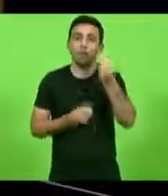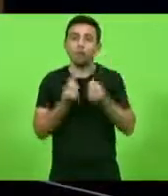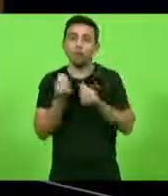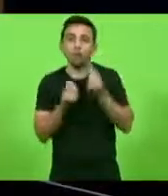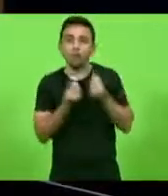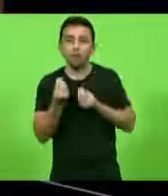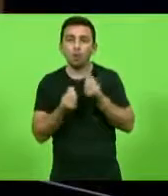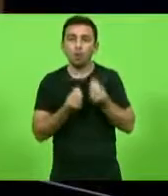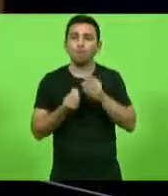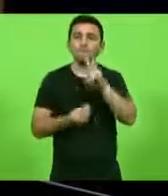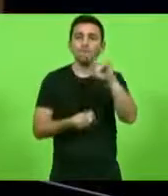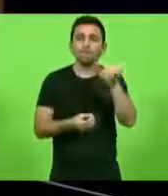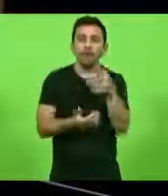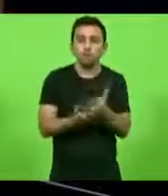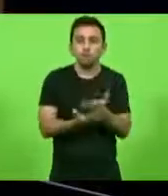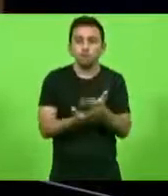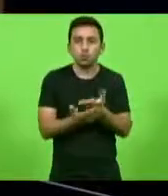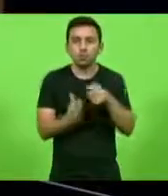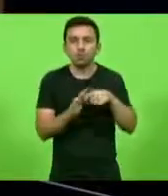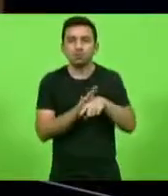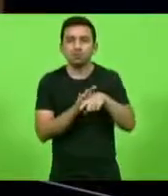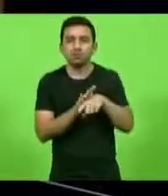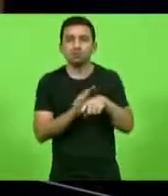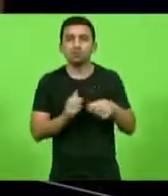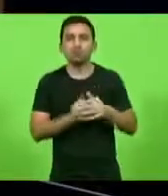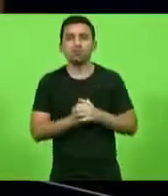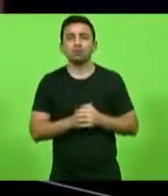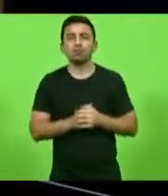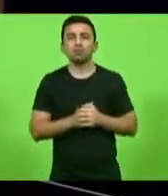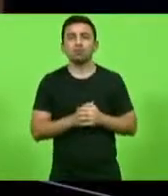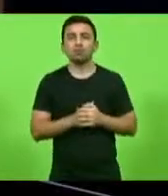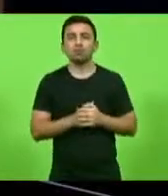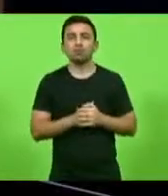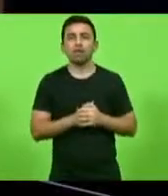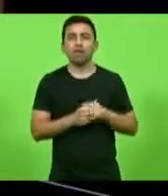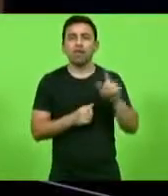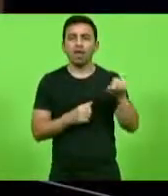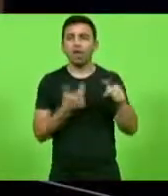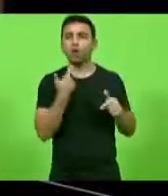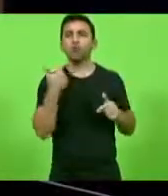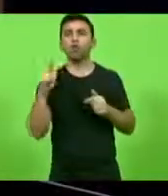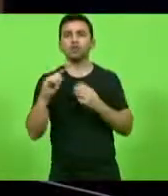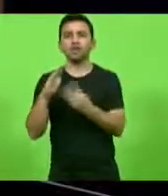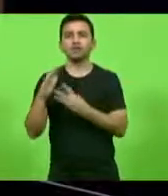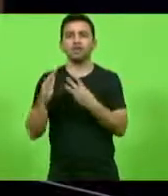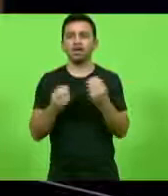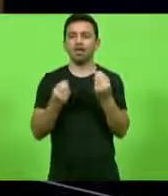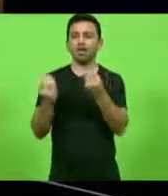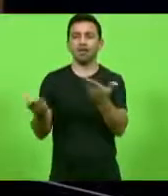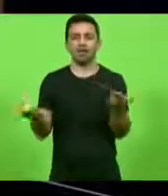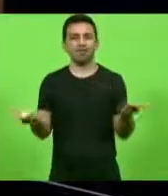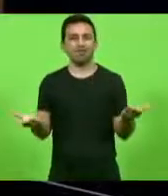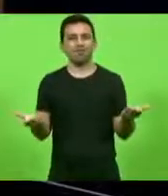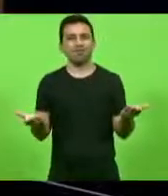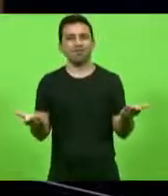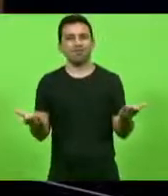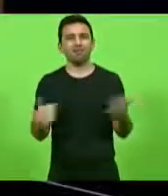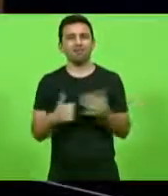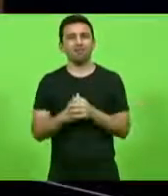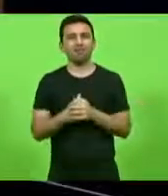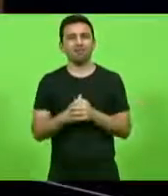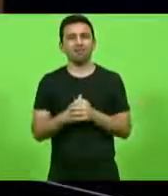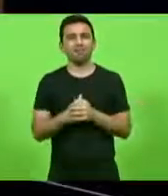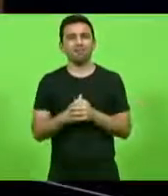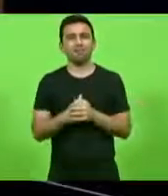vai haver estudo. Se joga para terceiros uma necessidade que o empreendedor